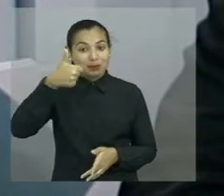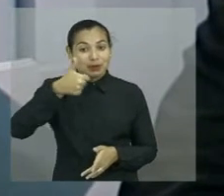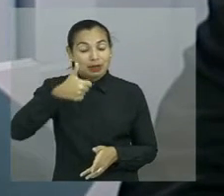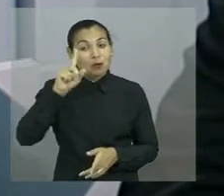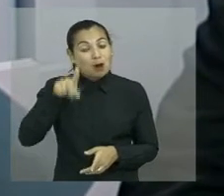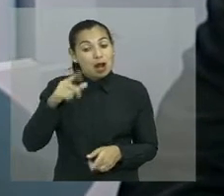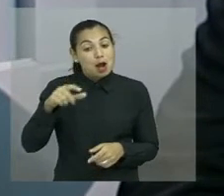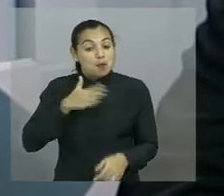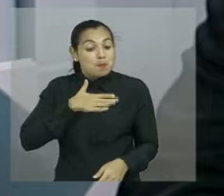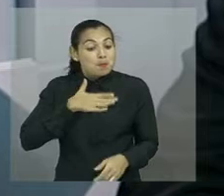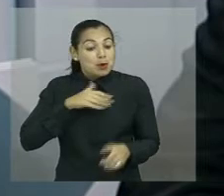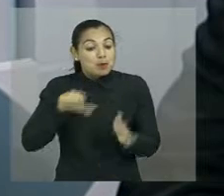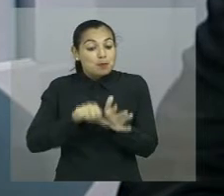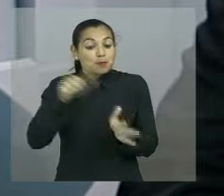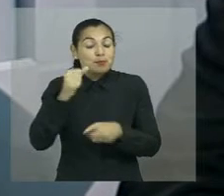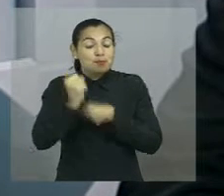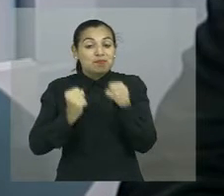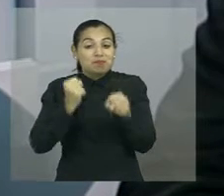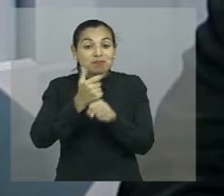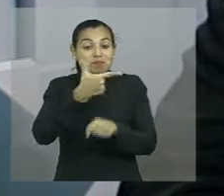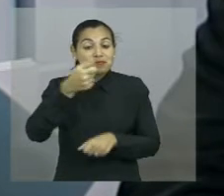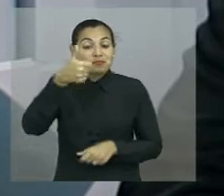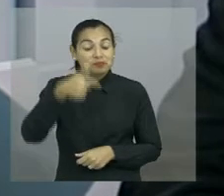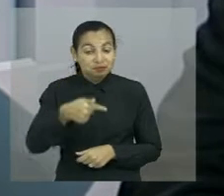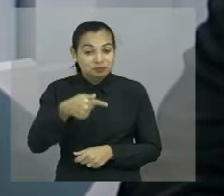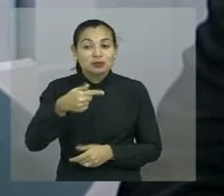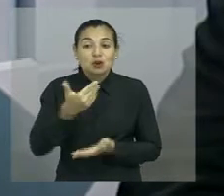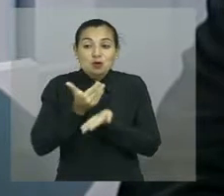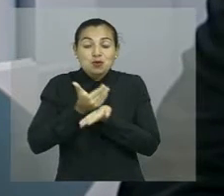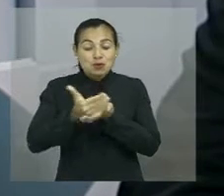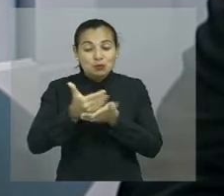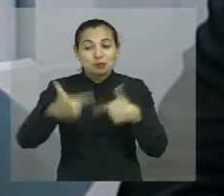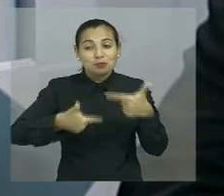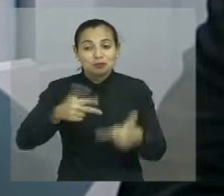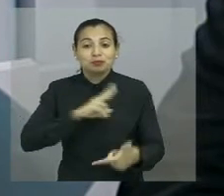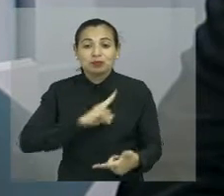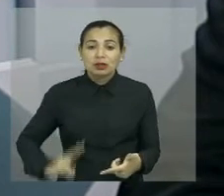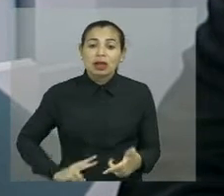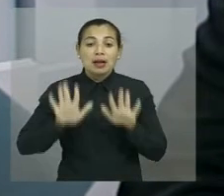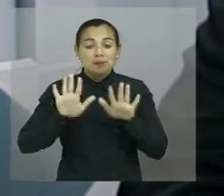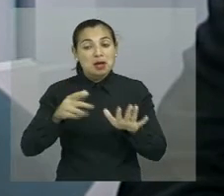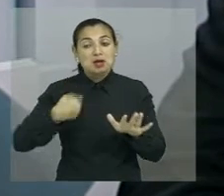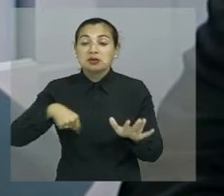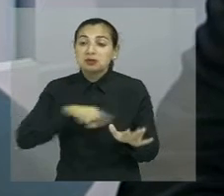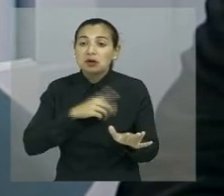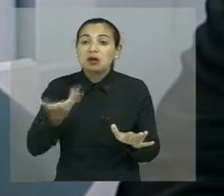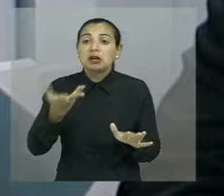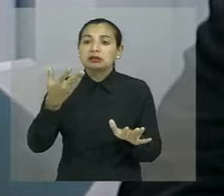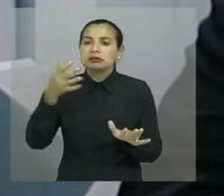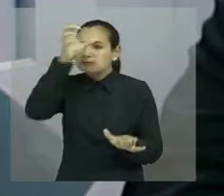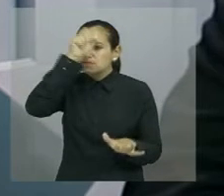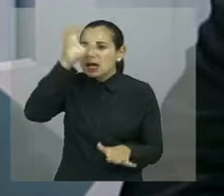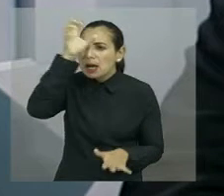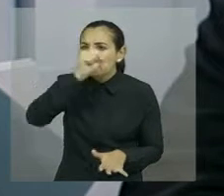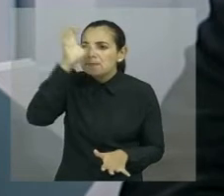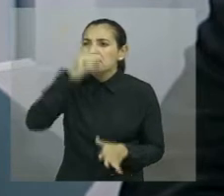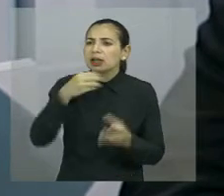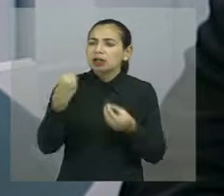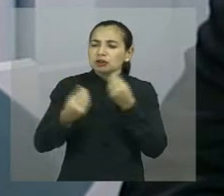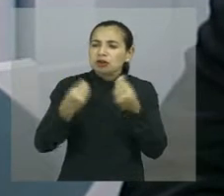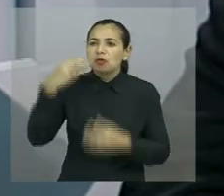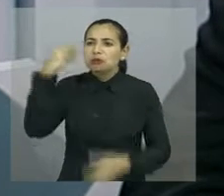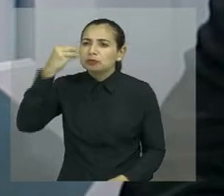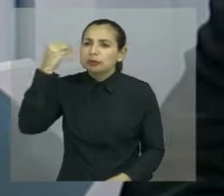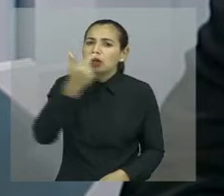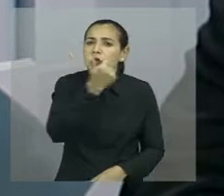primeiro ano, e aí muitas coisas a gente vai aprendendo com os colegas, vai aprendendo também com os próprios erros e com os nossos acertos.